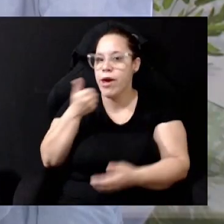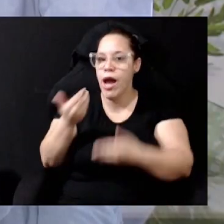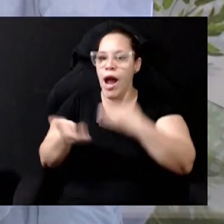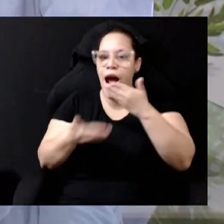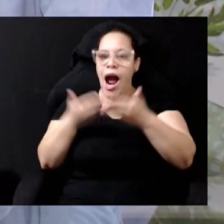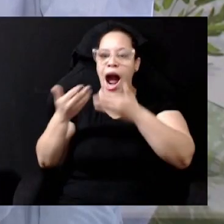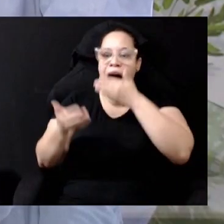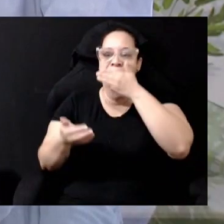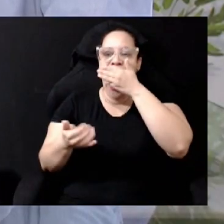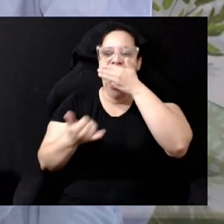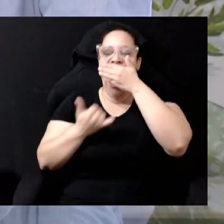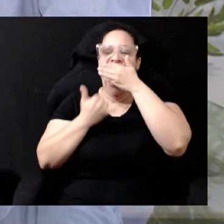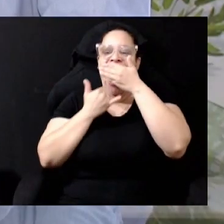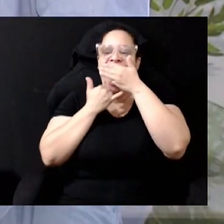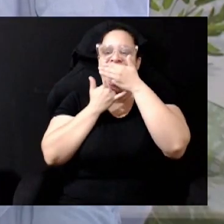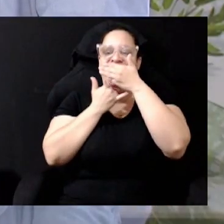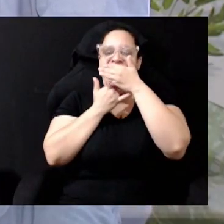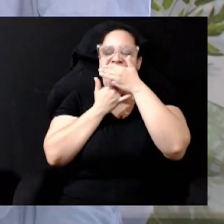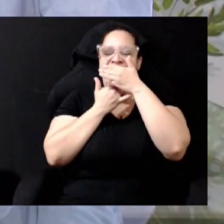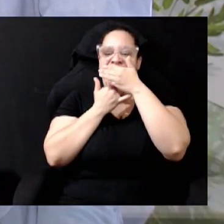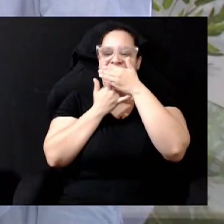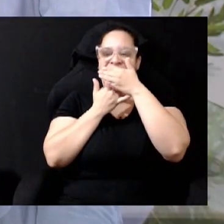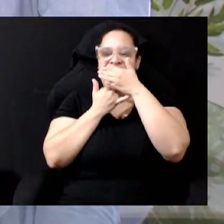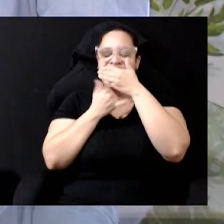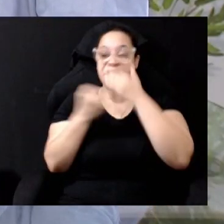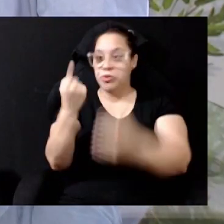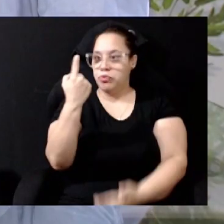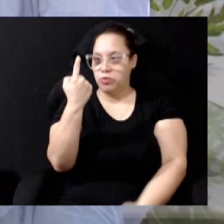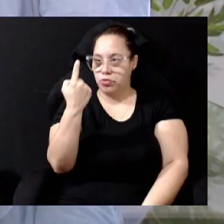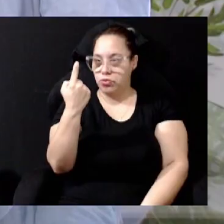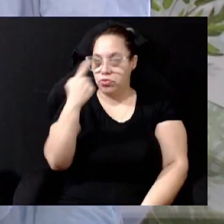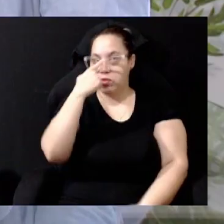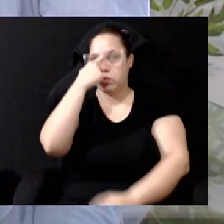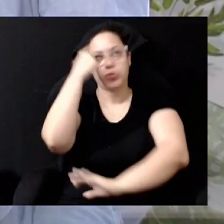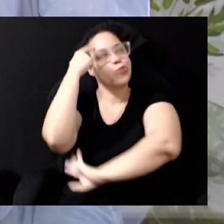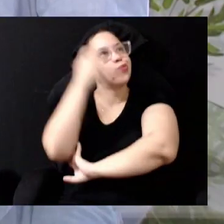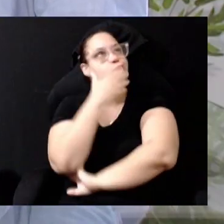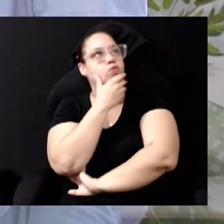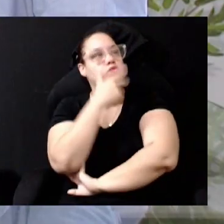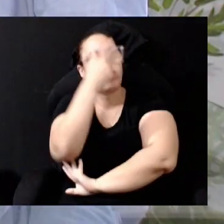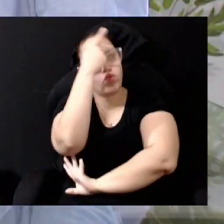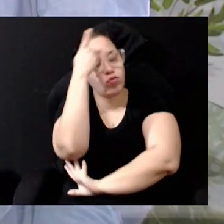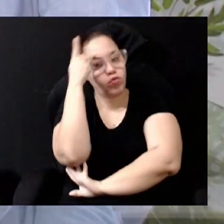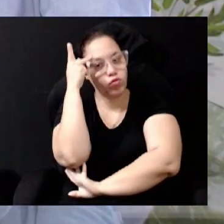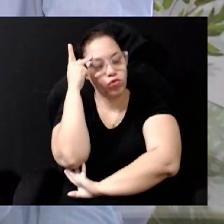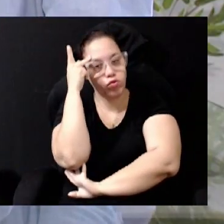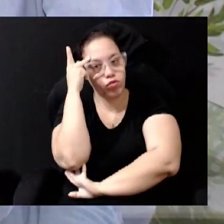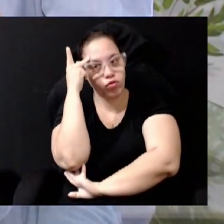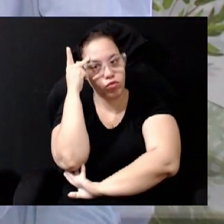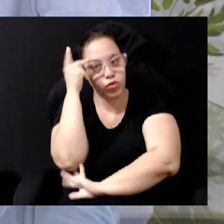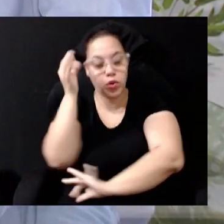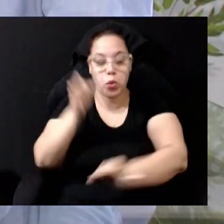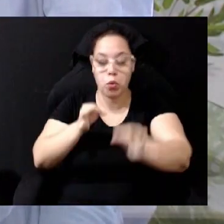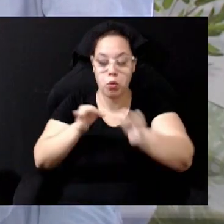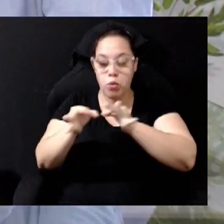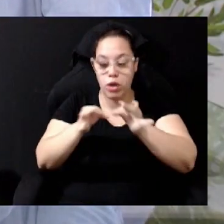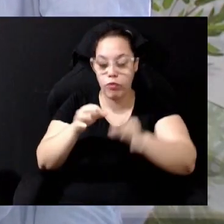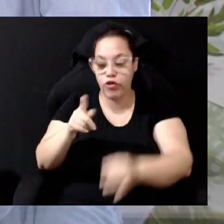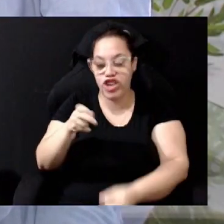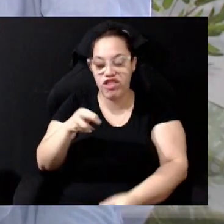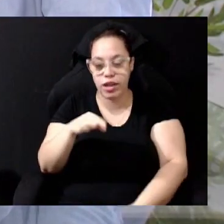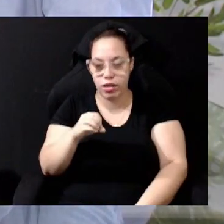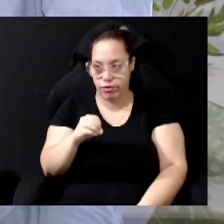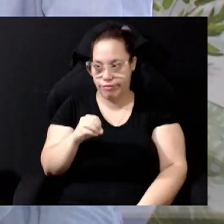esse benefício? Olha, a primeira coisa, eu acho que as pessoas precisam ter um planejamento financeiro. É importante ter